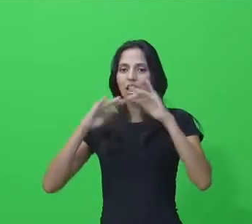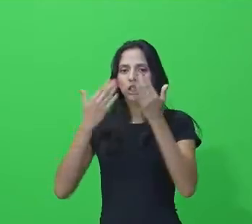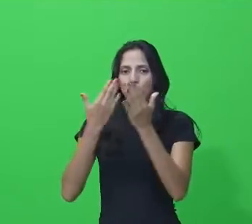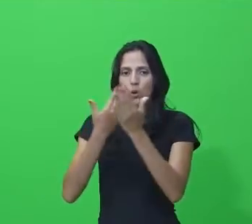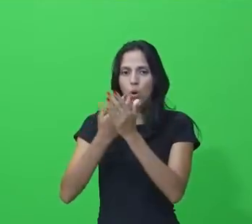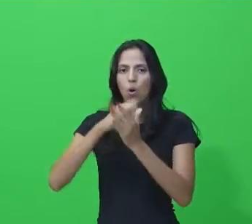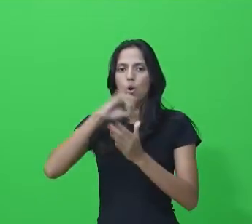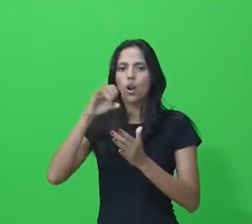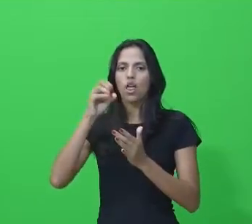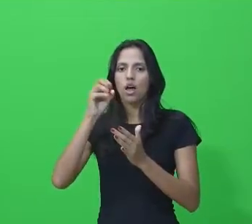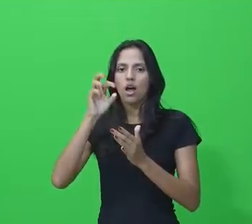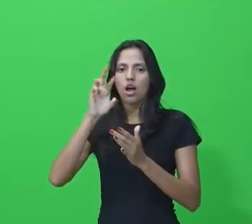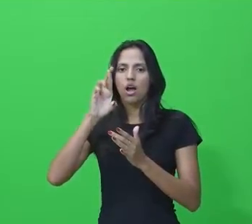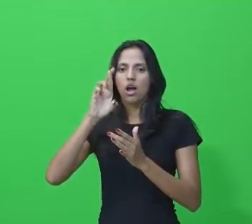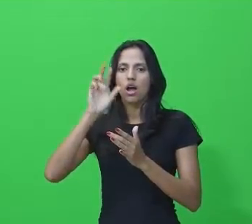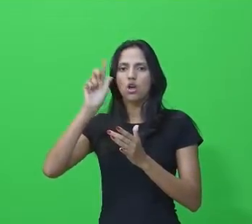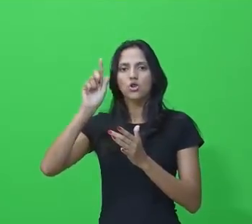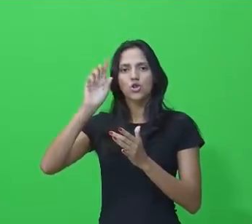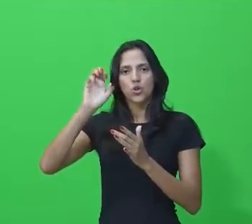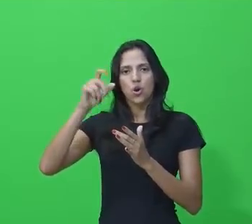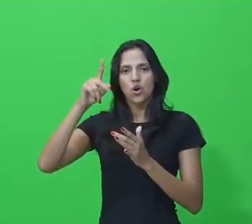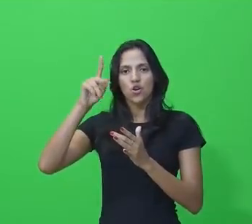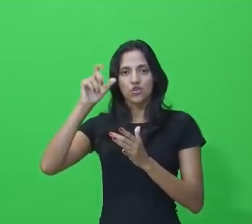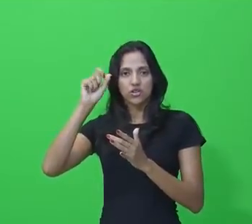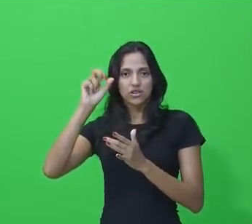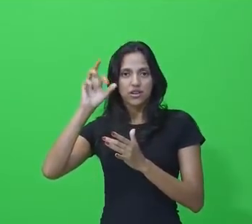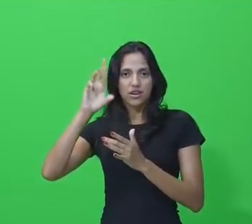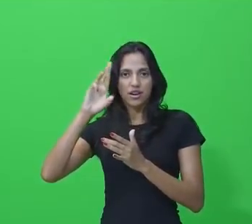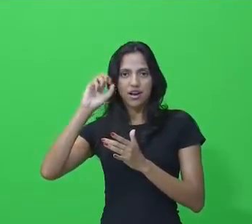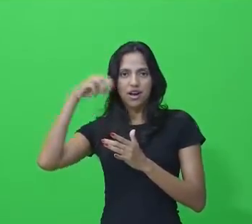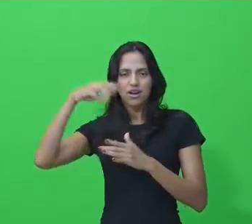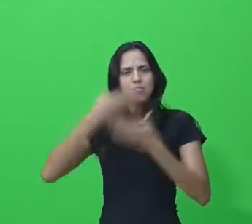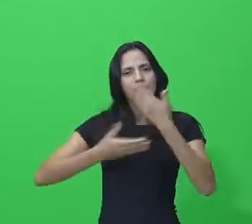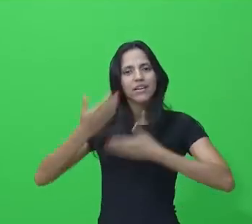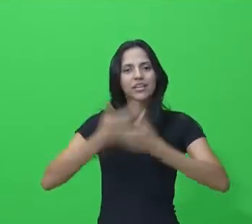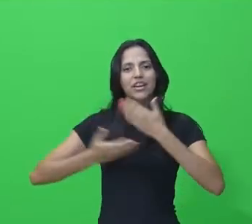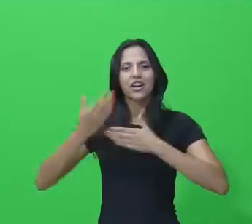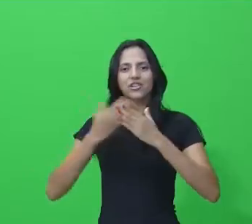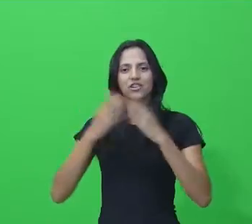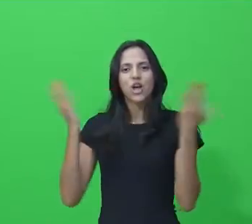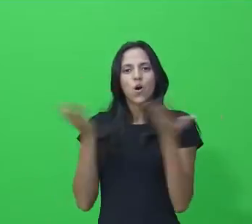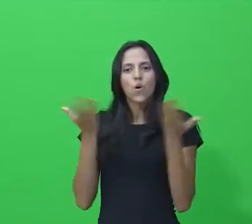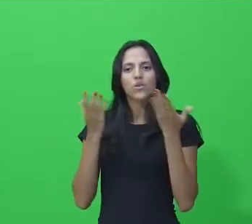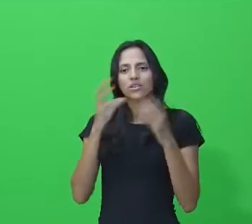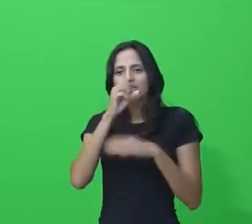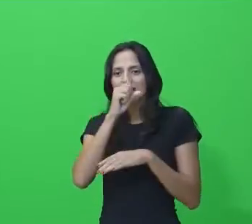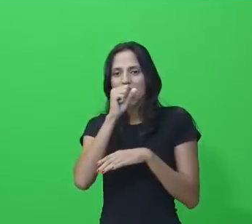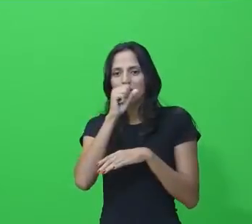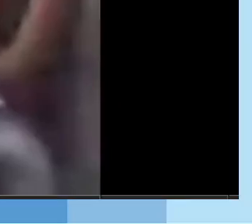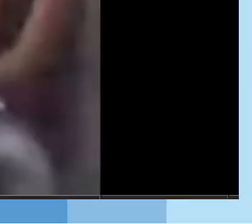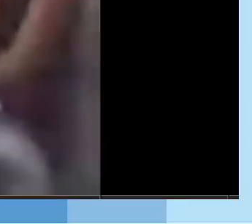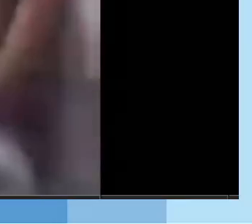da Escola Estadual Jorge Caram para interagir e ser o artista dessa manhã de sábado.